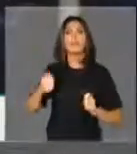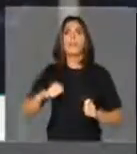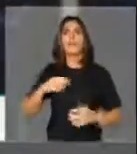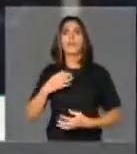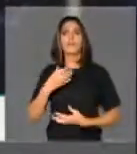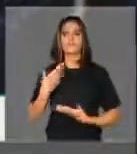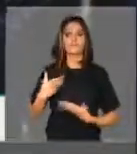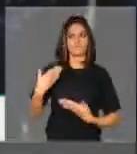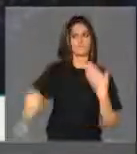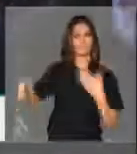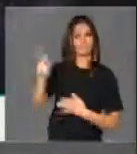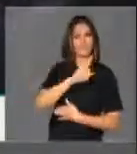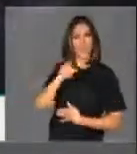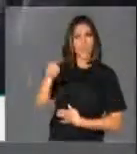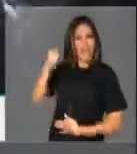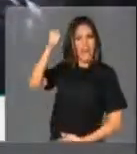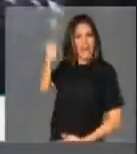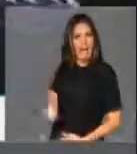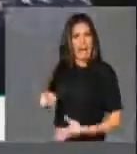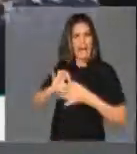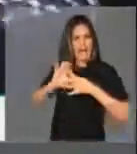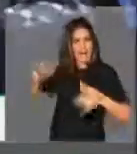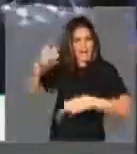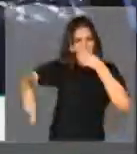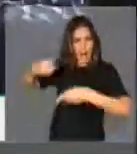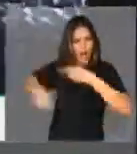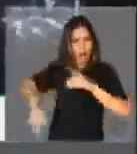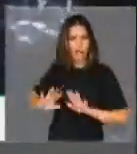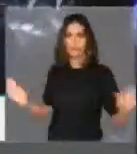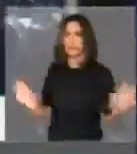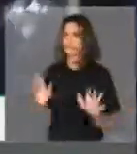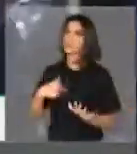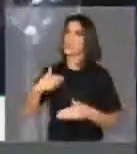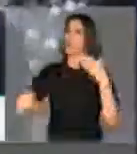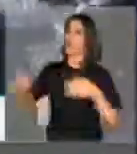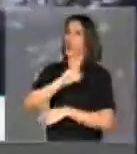contrariedade com repressão e com restrição de liberdades democráticas. Presidente, PSD. Presidente.